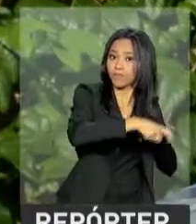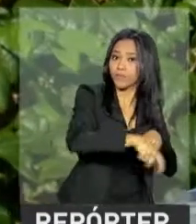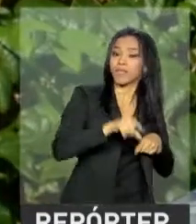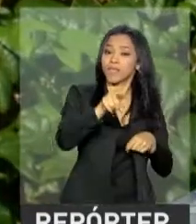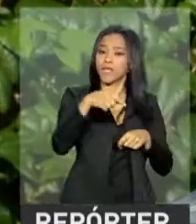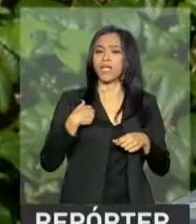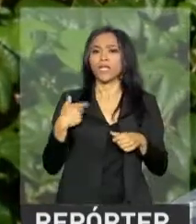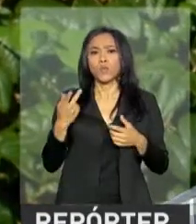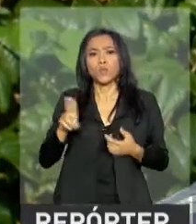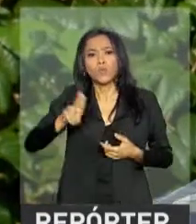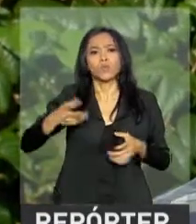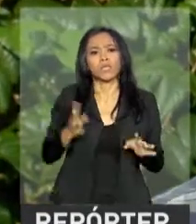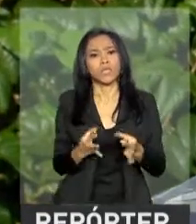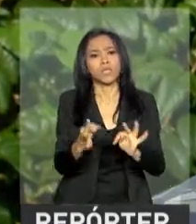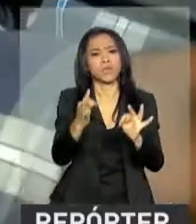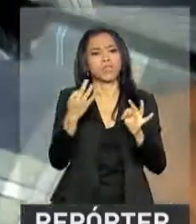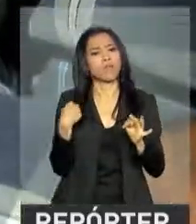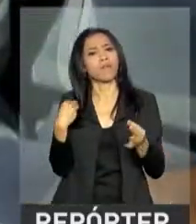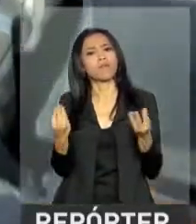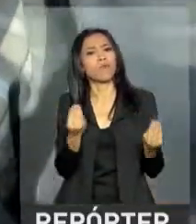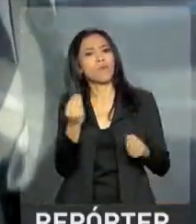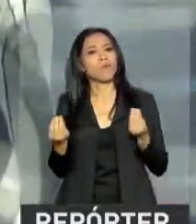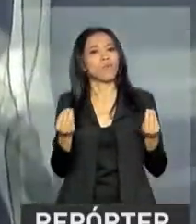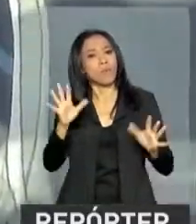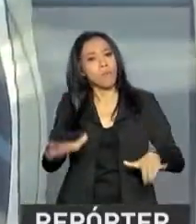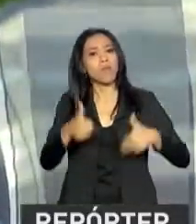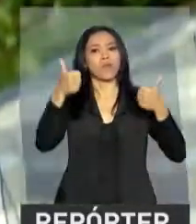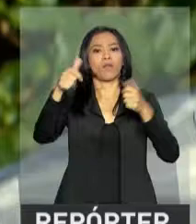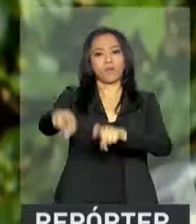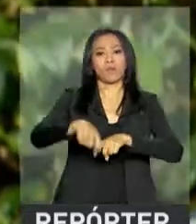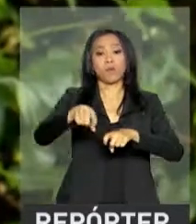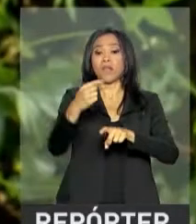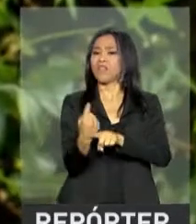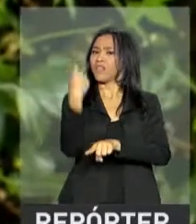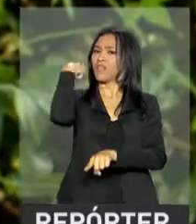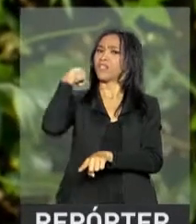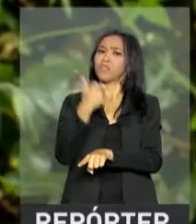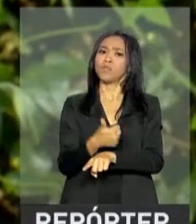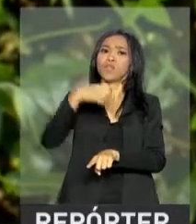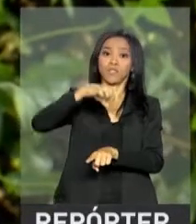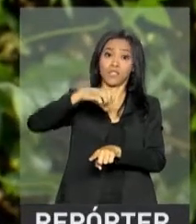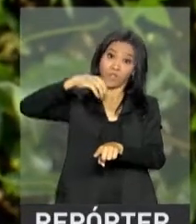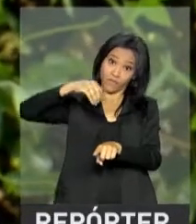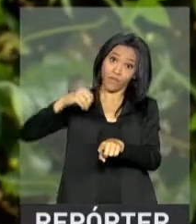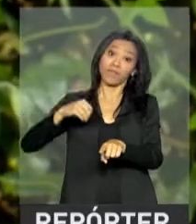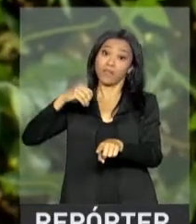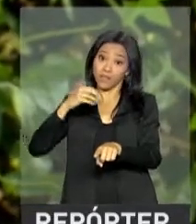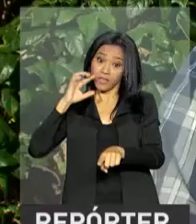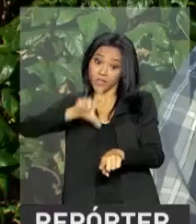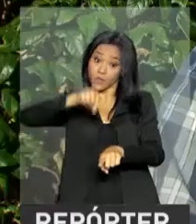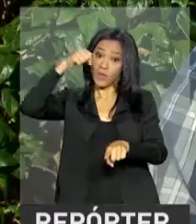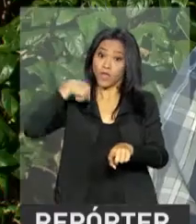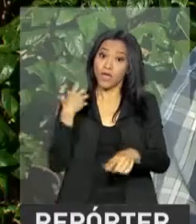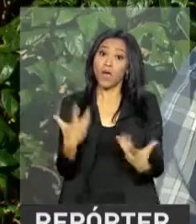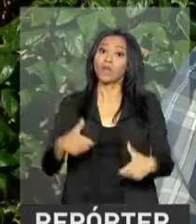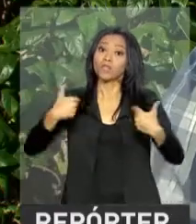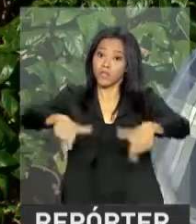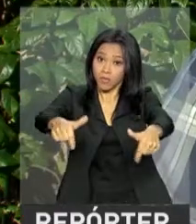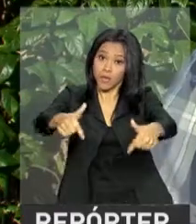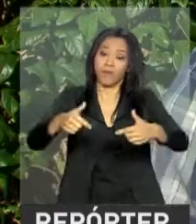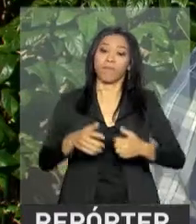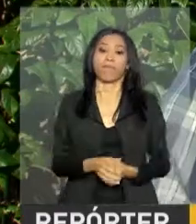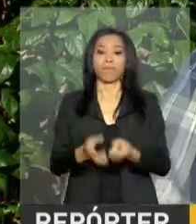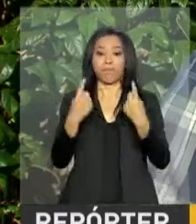no campo desde 1970 isso foi decisivo na hora de escolher onde ia trabalhar a gente vê as